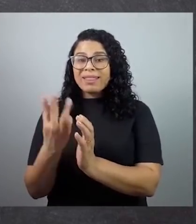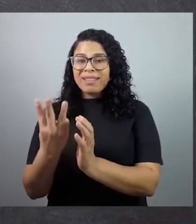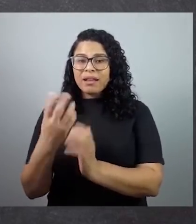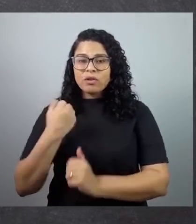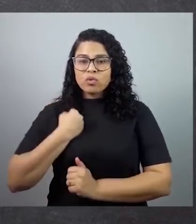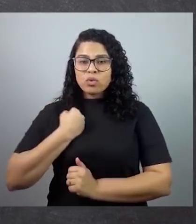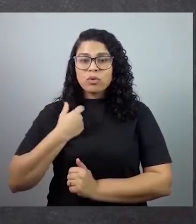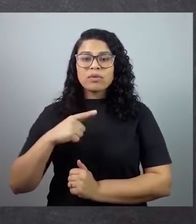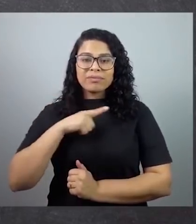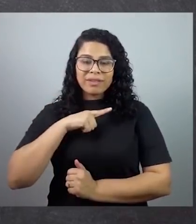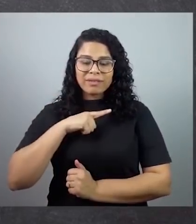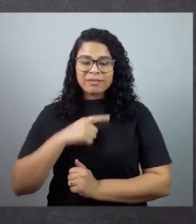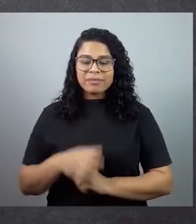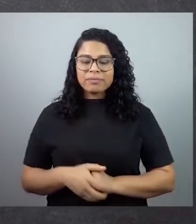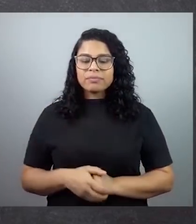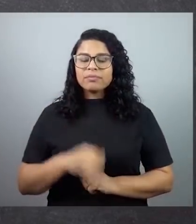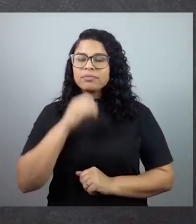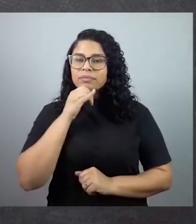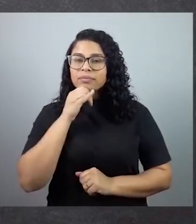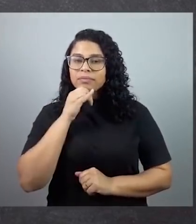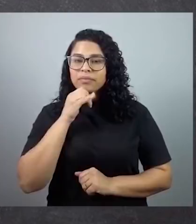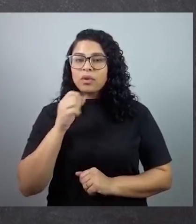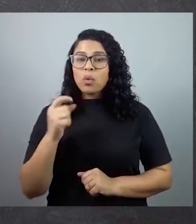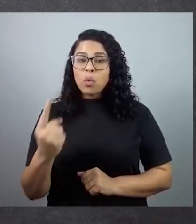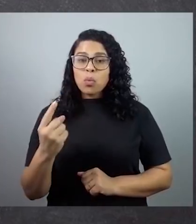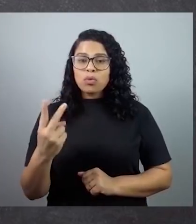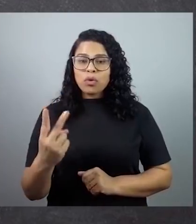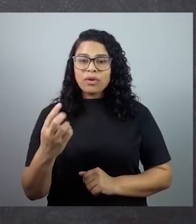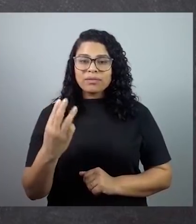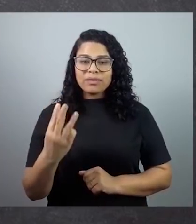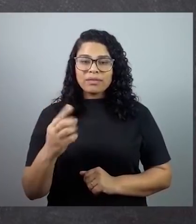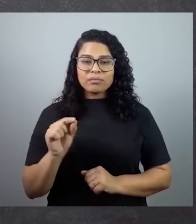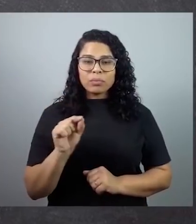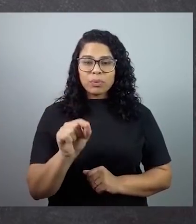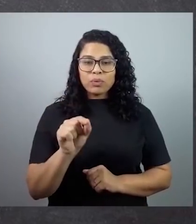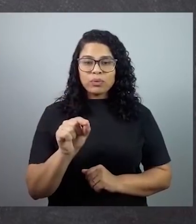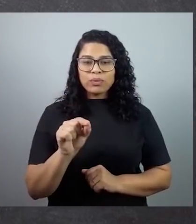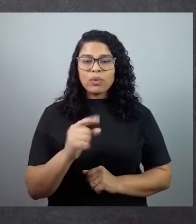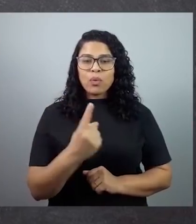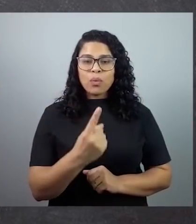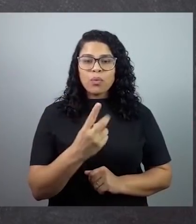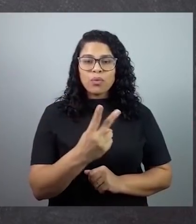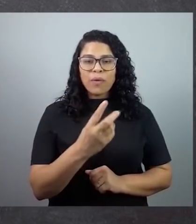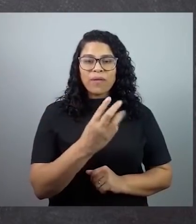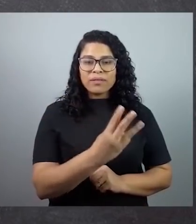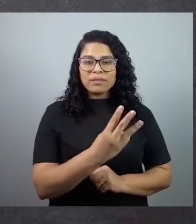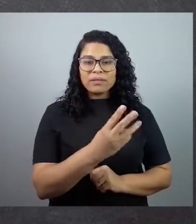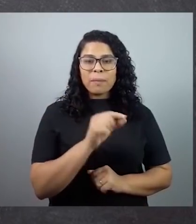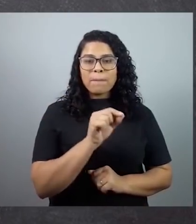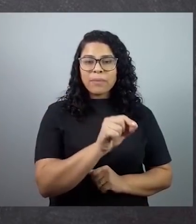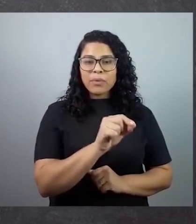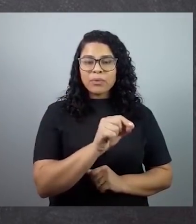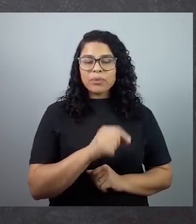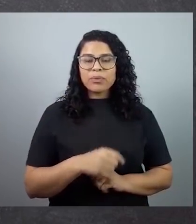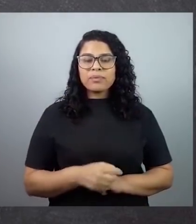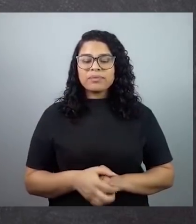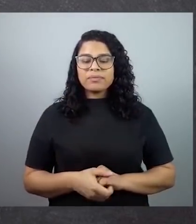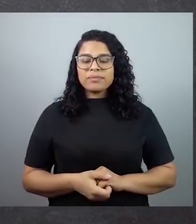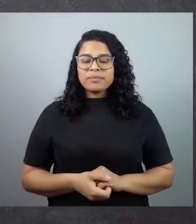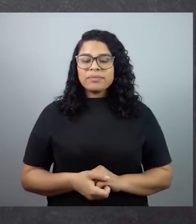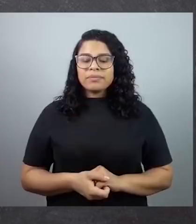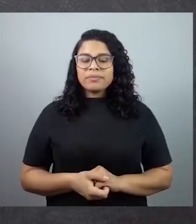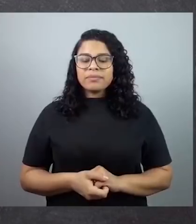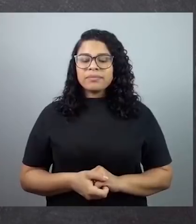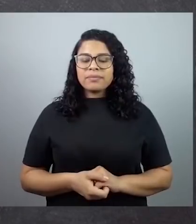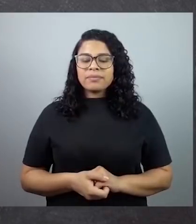pontinho aqui, ó. Olha, 1, 2, 3, pontinho. 1, 2, 3, um